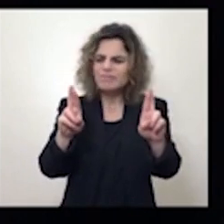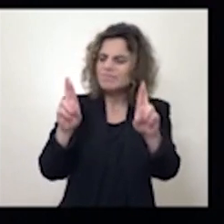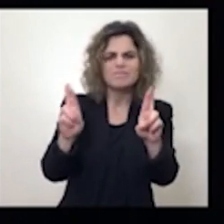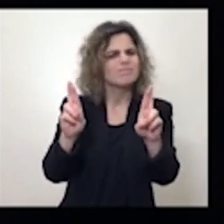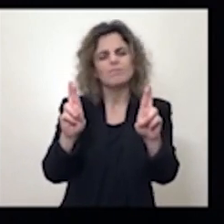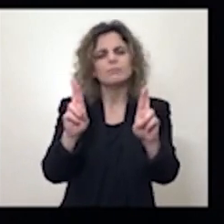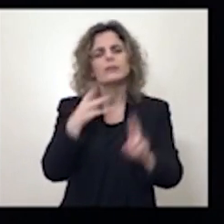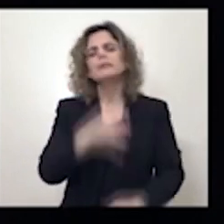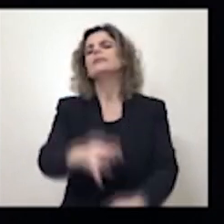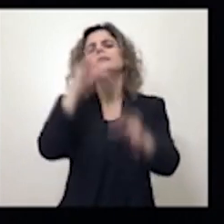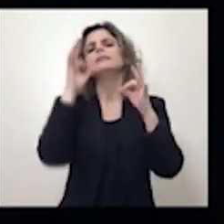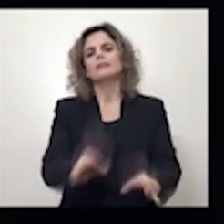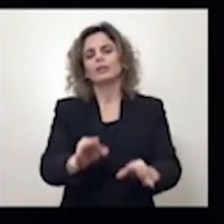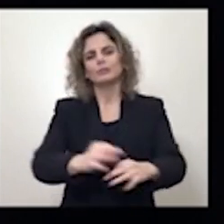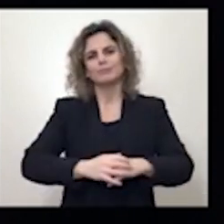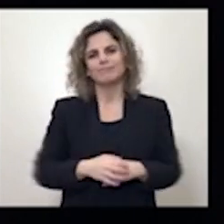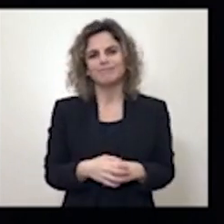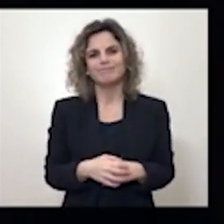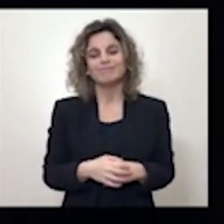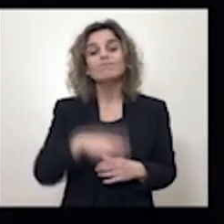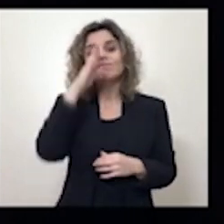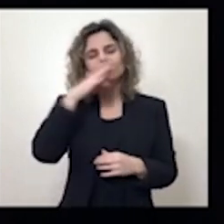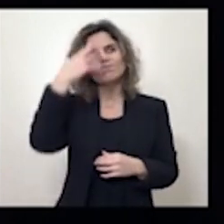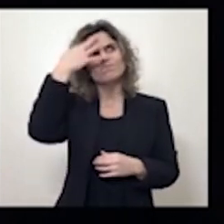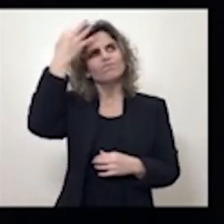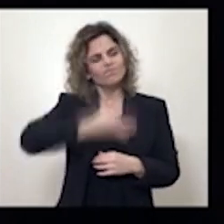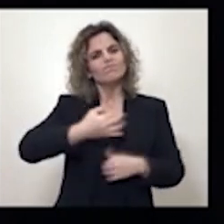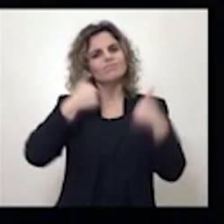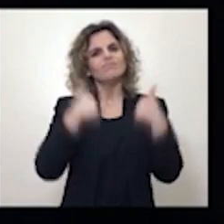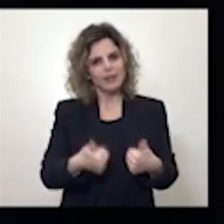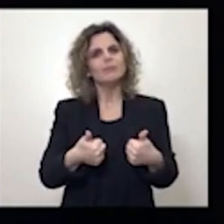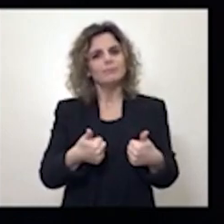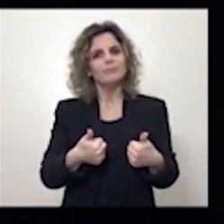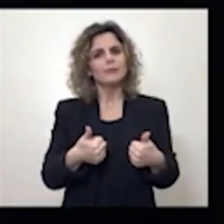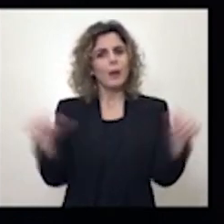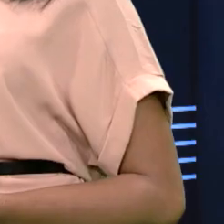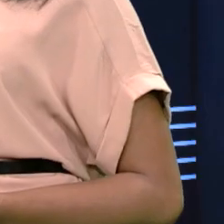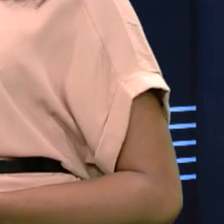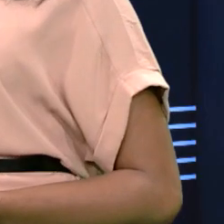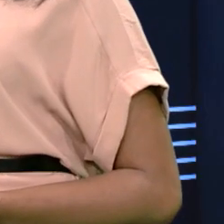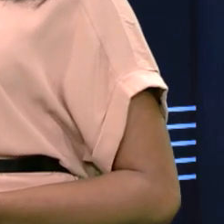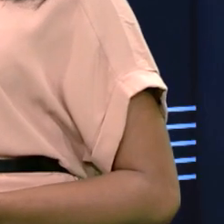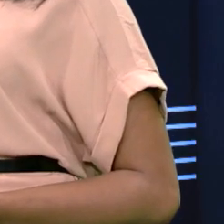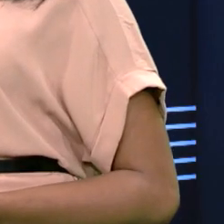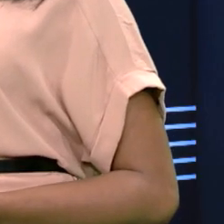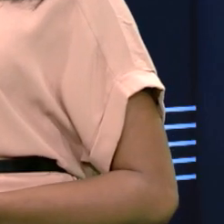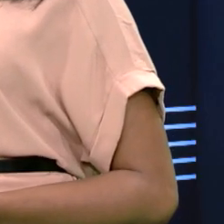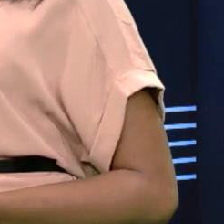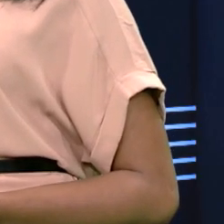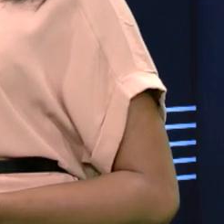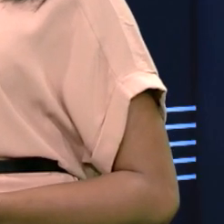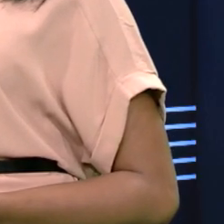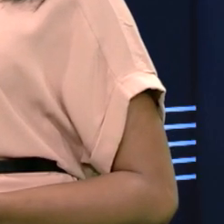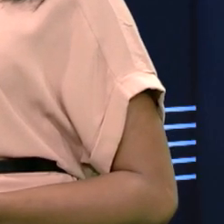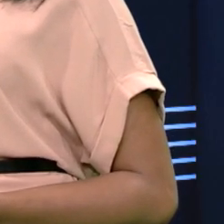a certeza de que se formos sensatos, o pior já passou. O primeiro-ministro de